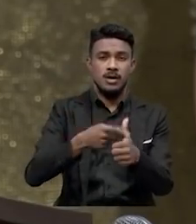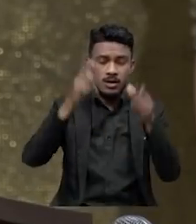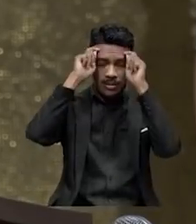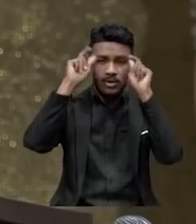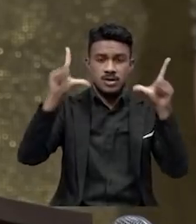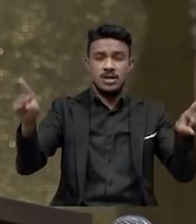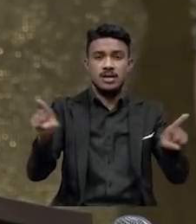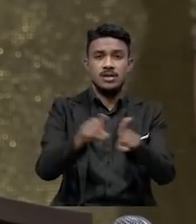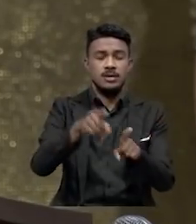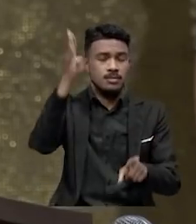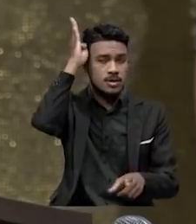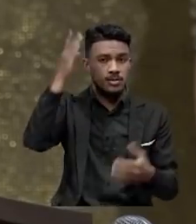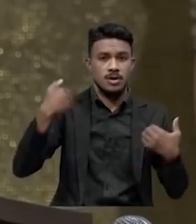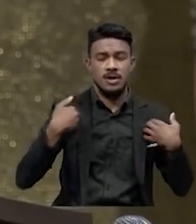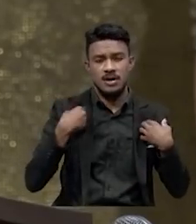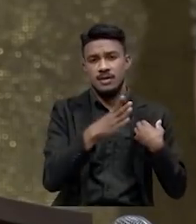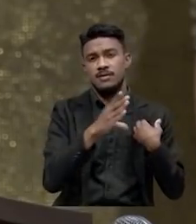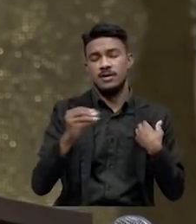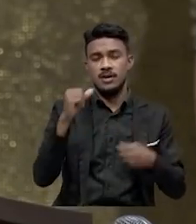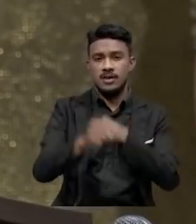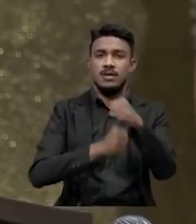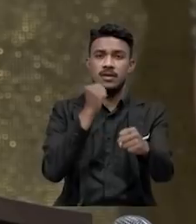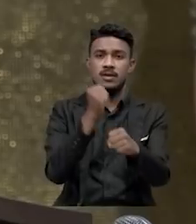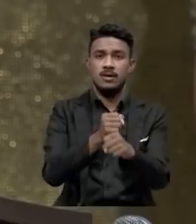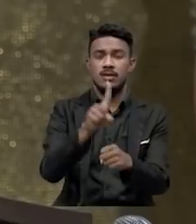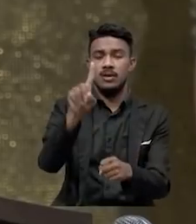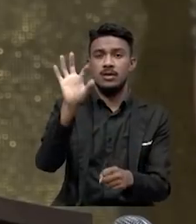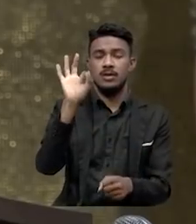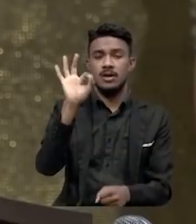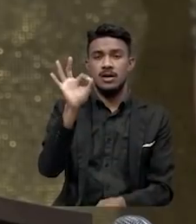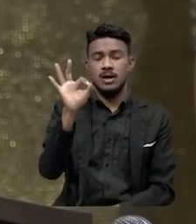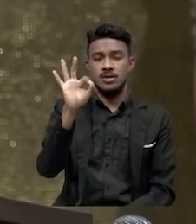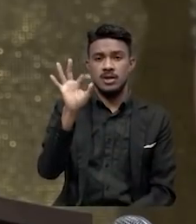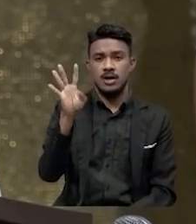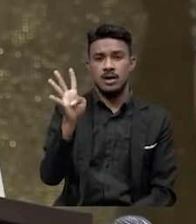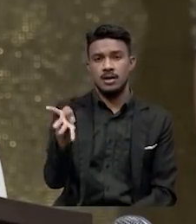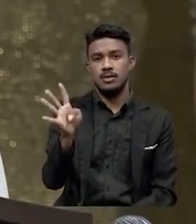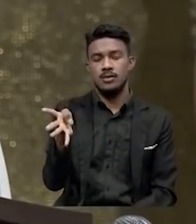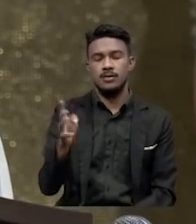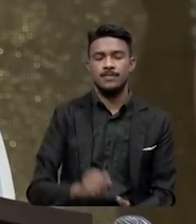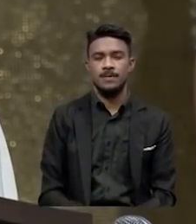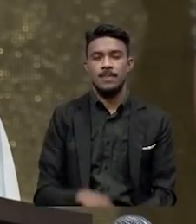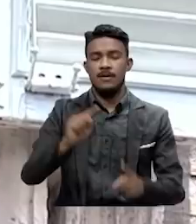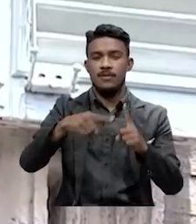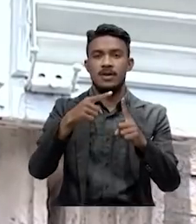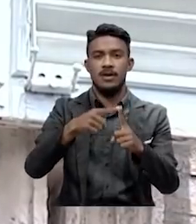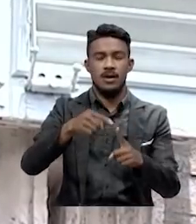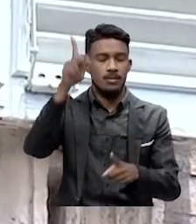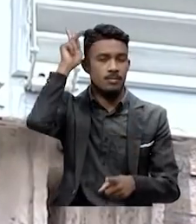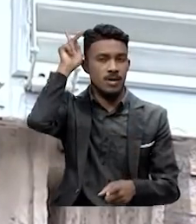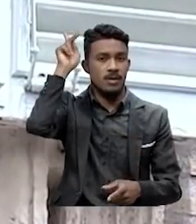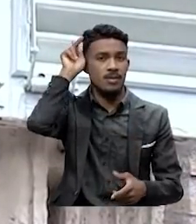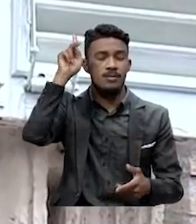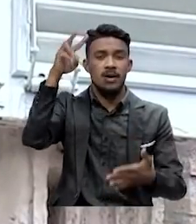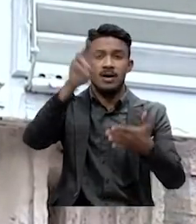diocese no iha bispo rasik iha tinang rihung ida atusia hatnulu. Banhira Papa fosai anuncio